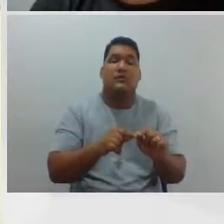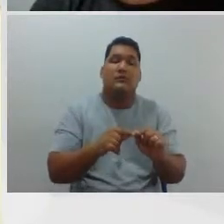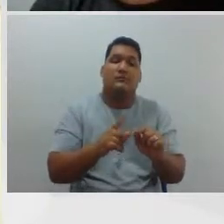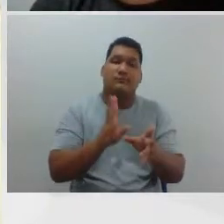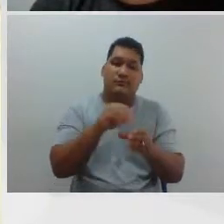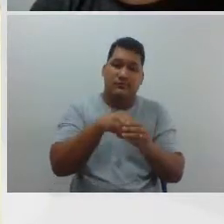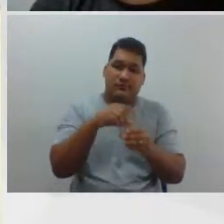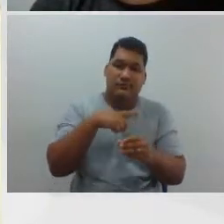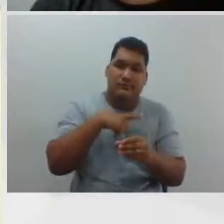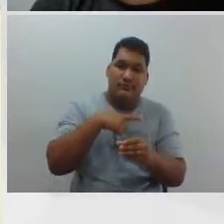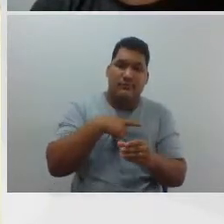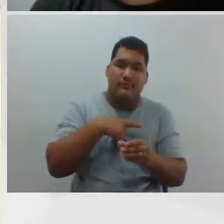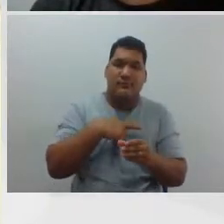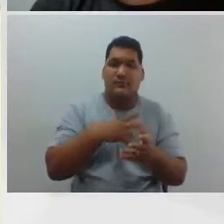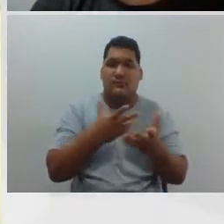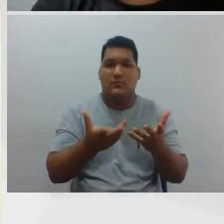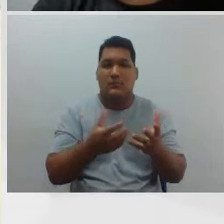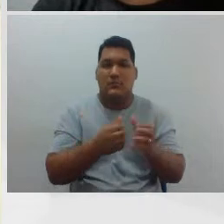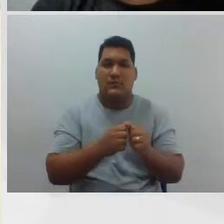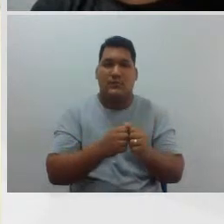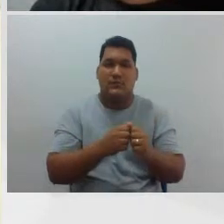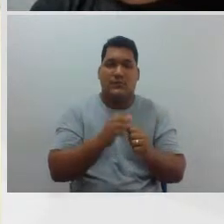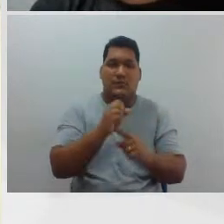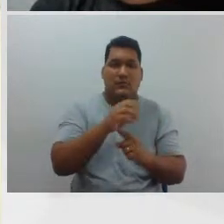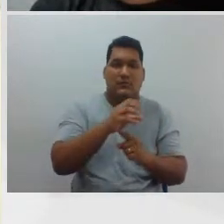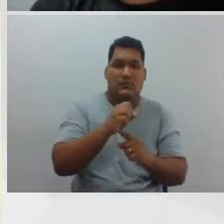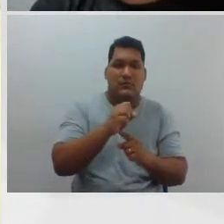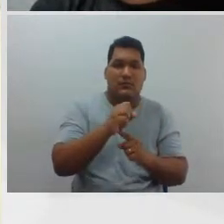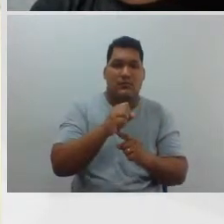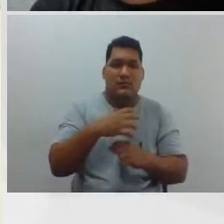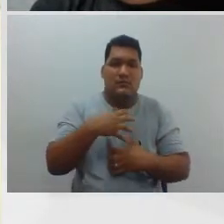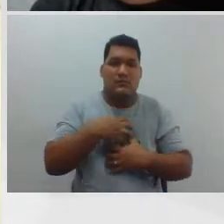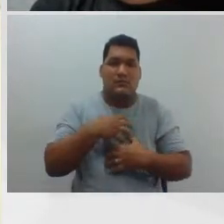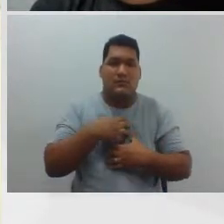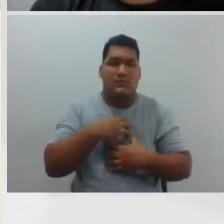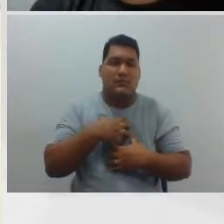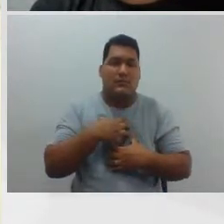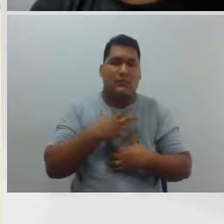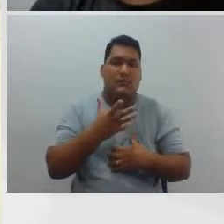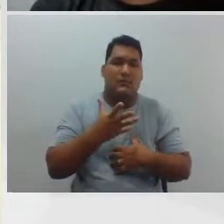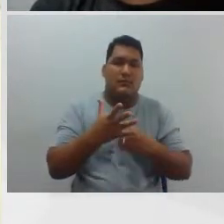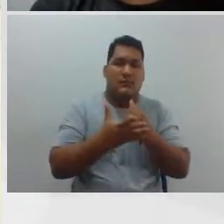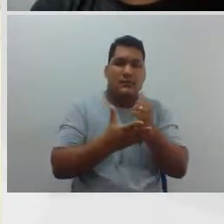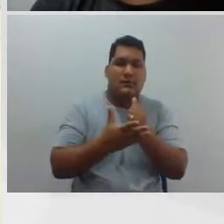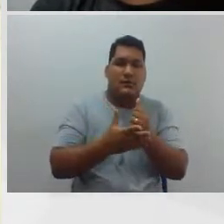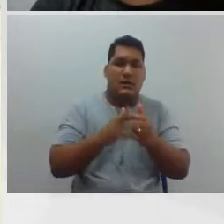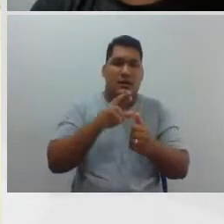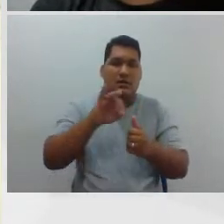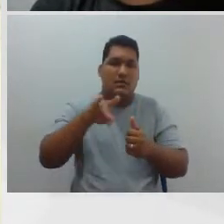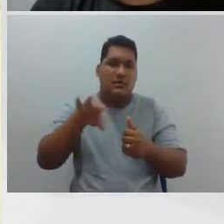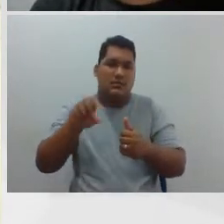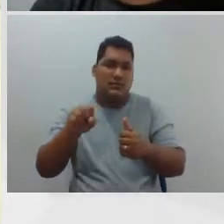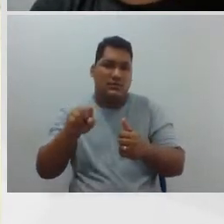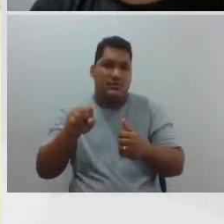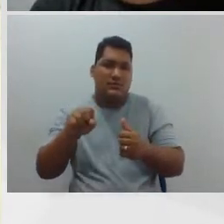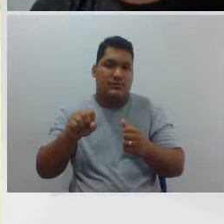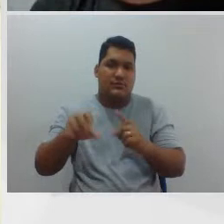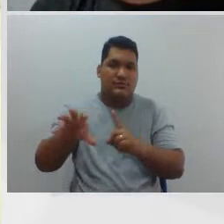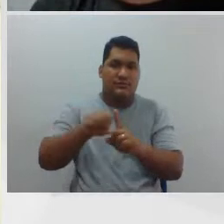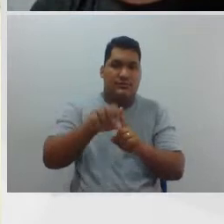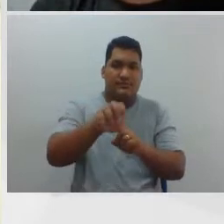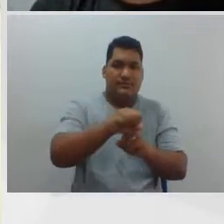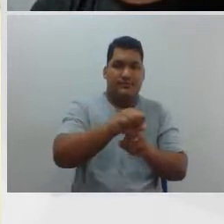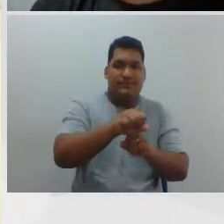Então, sensores baseados em rede de comunicação sem fio fica mandando informação